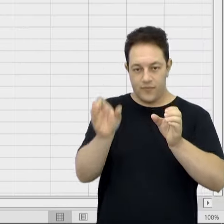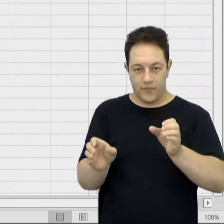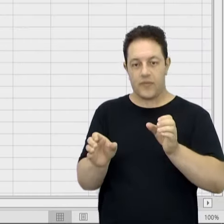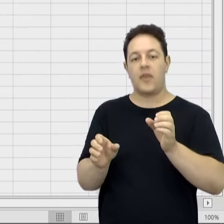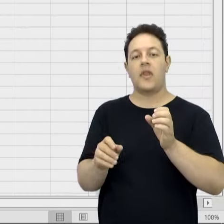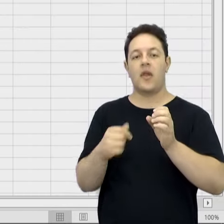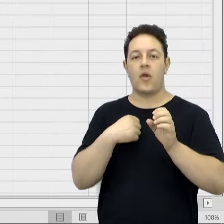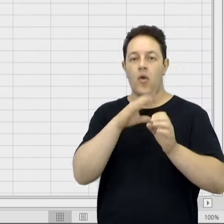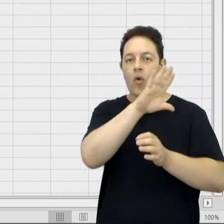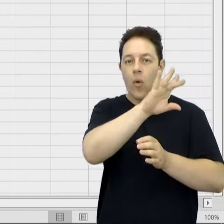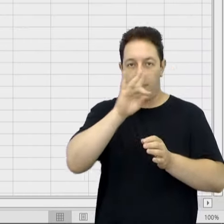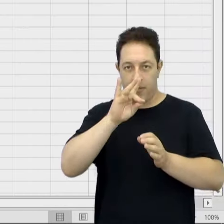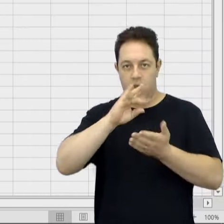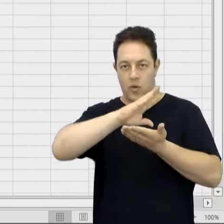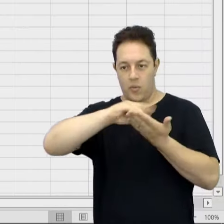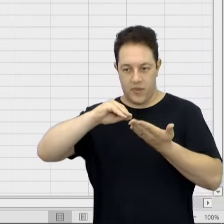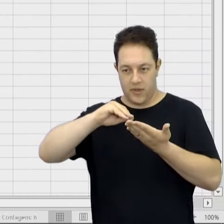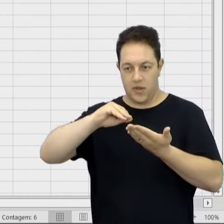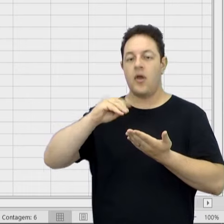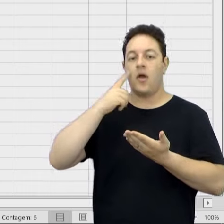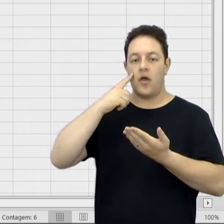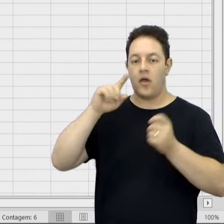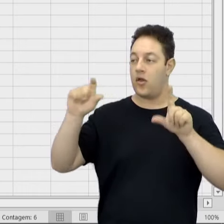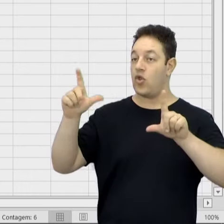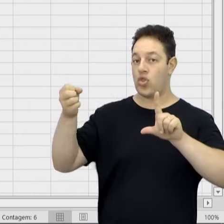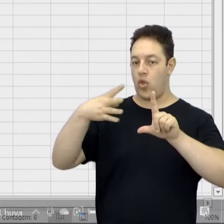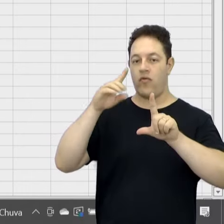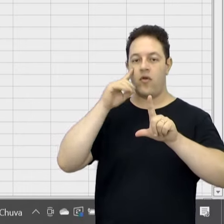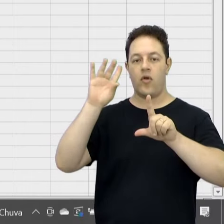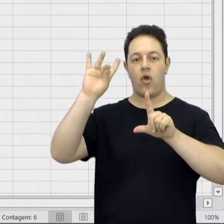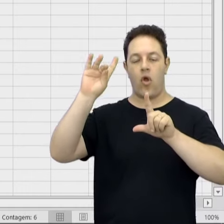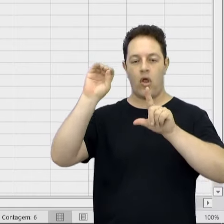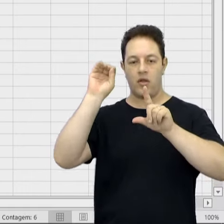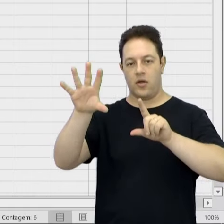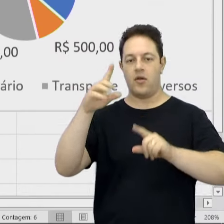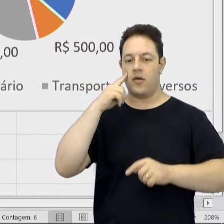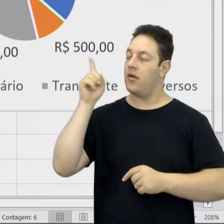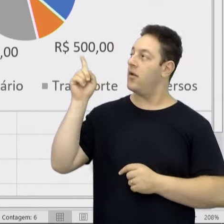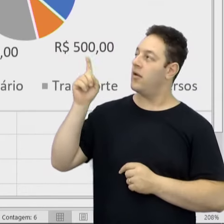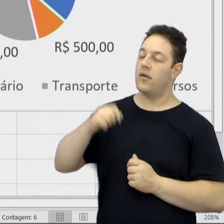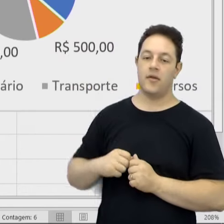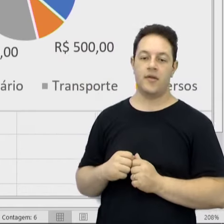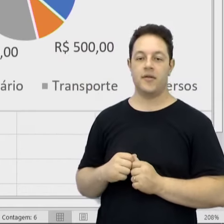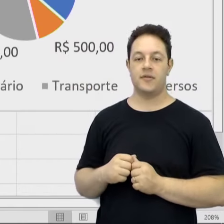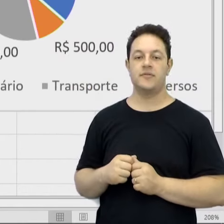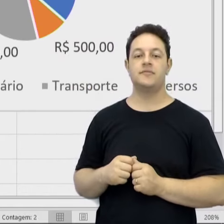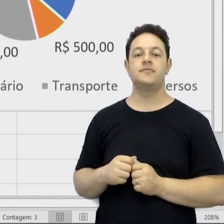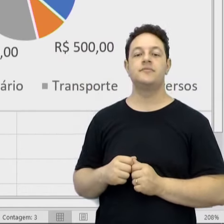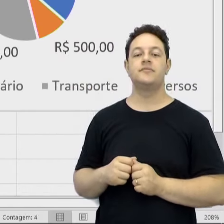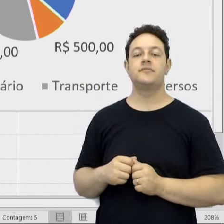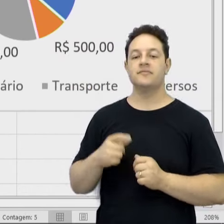uma planilha nova. Vou colar aqui. Vou colar também a descrição.